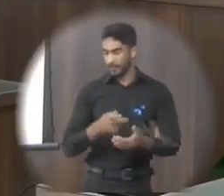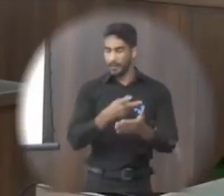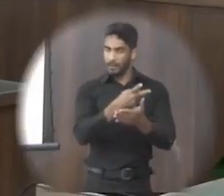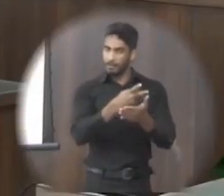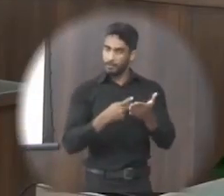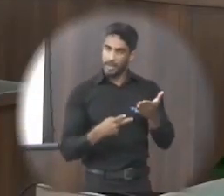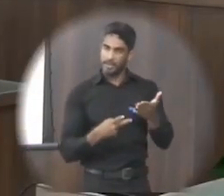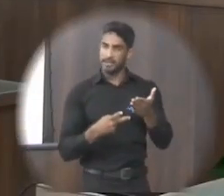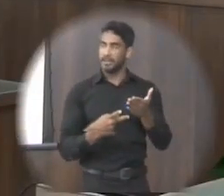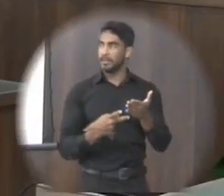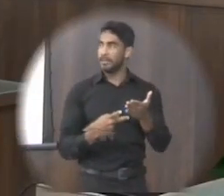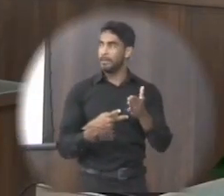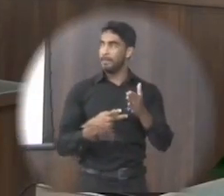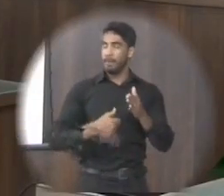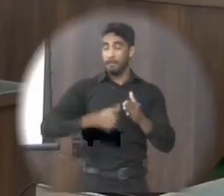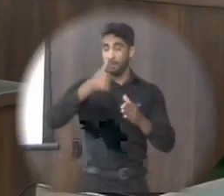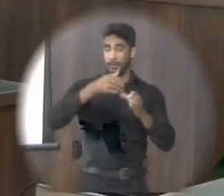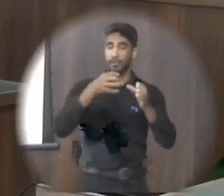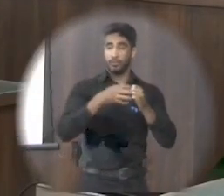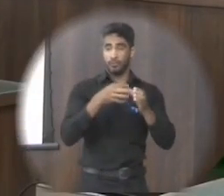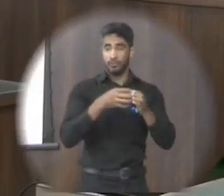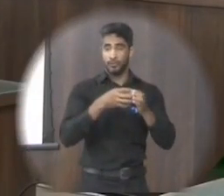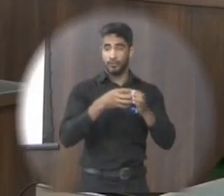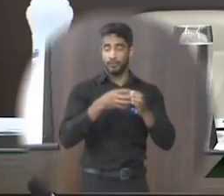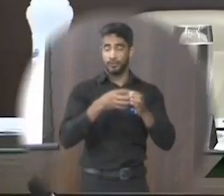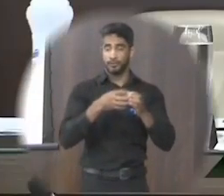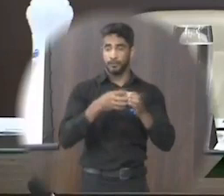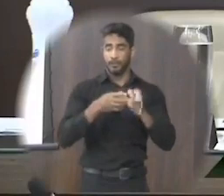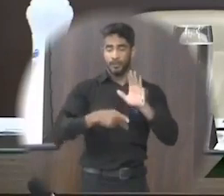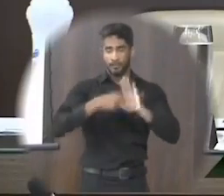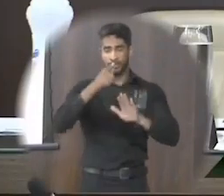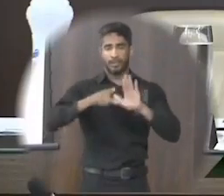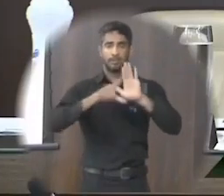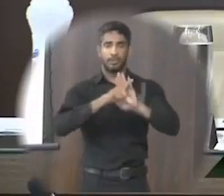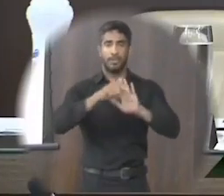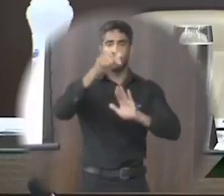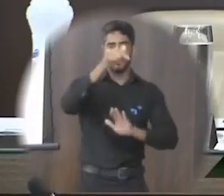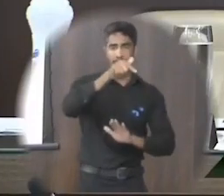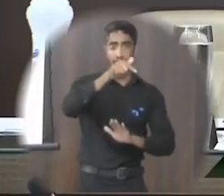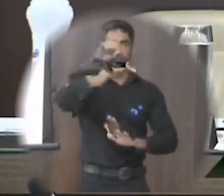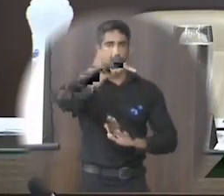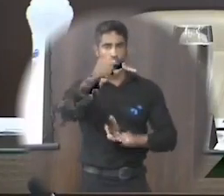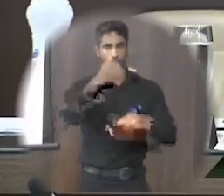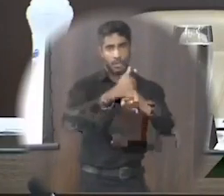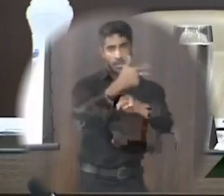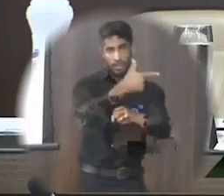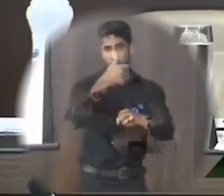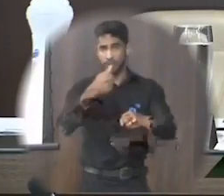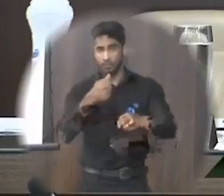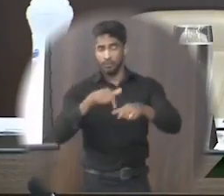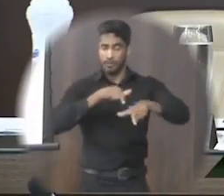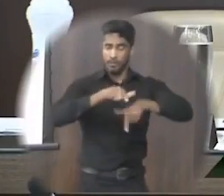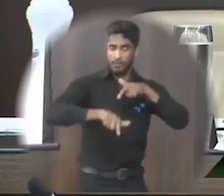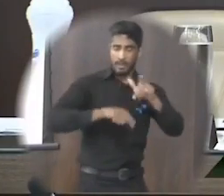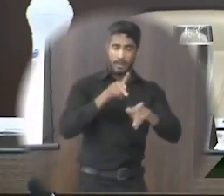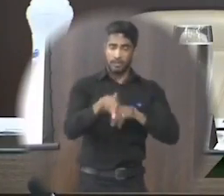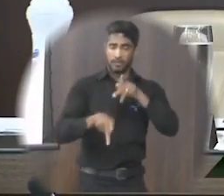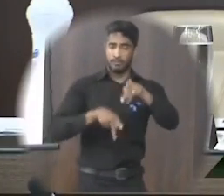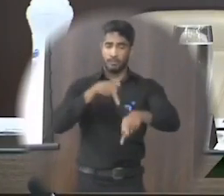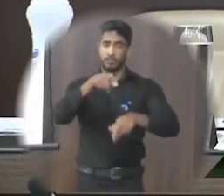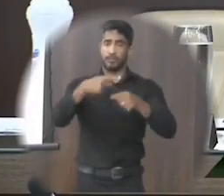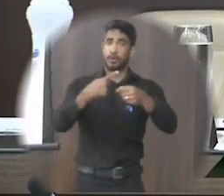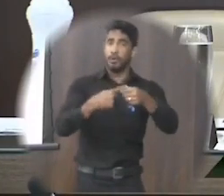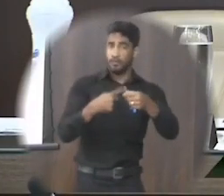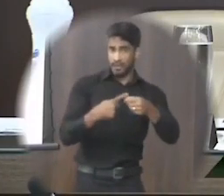Parecer para o primeiro turno do projeto de lei 078-2021, Comissão de Serviços Públicos